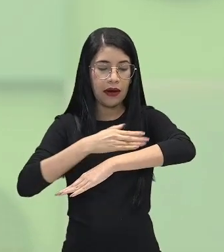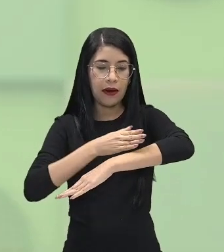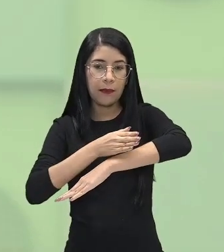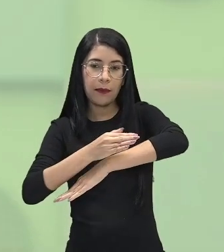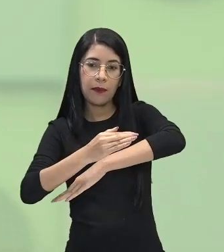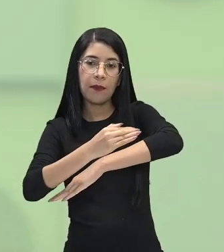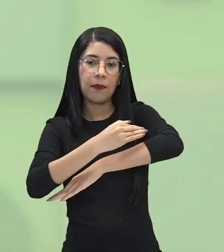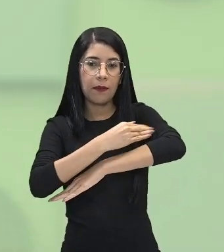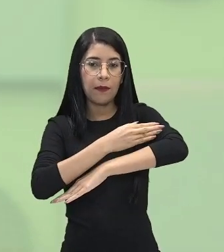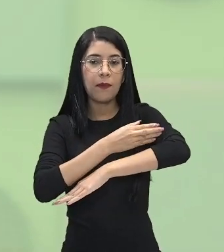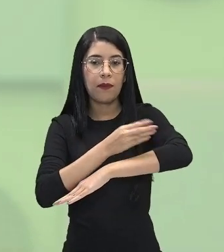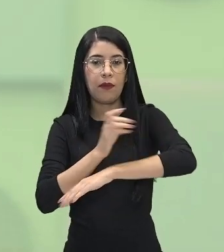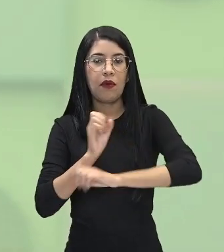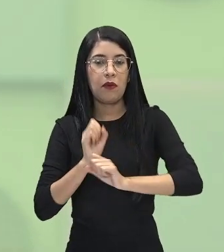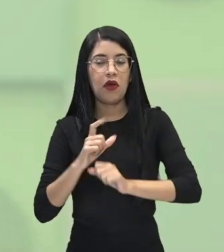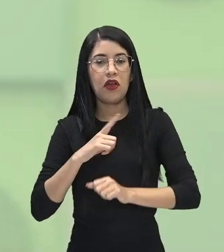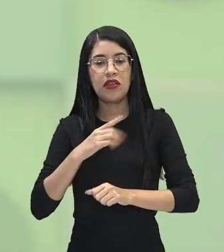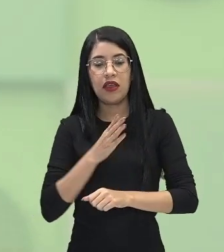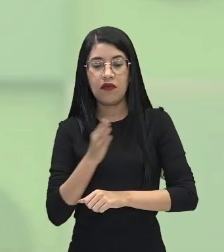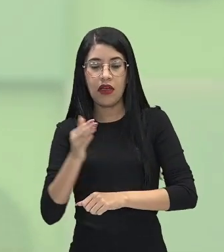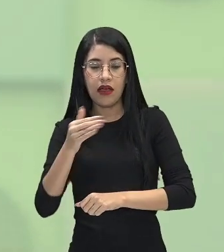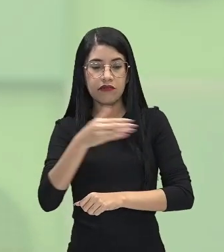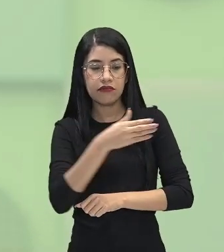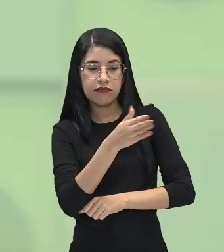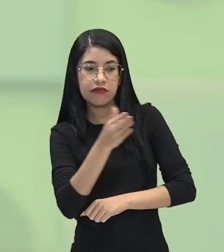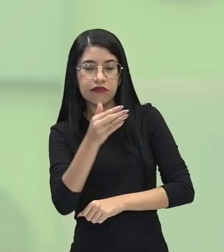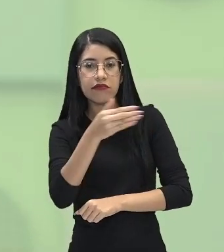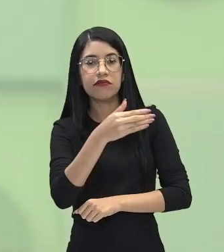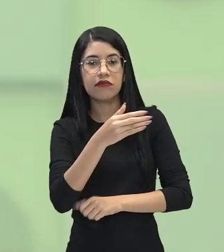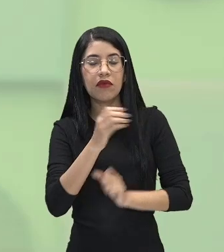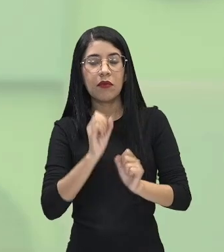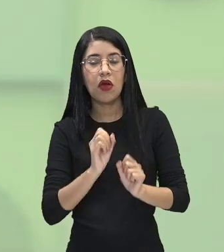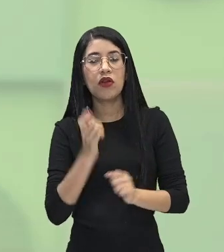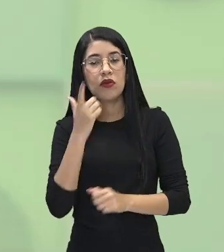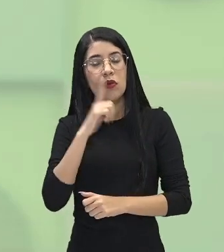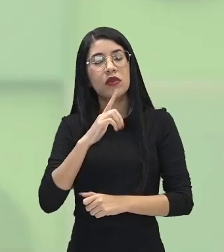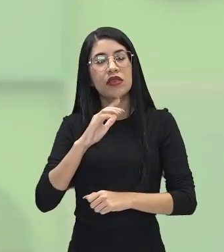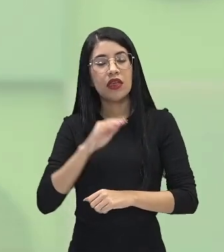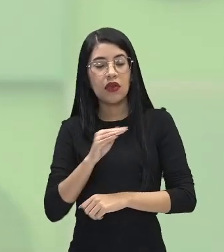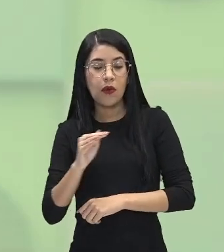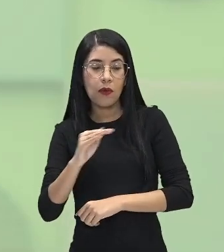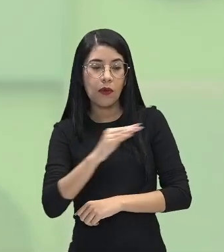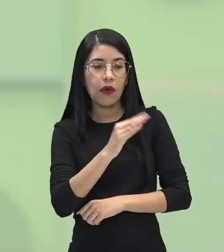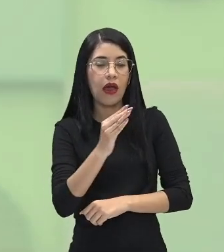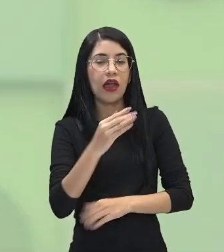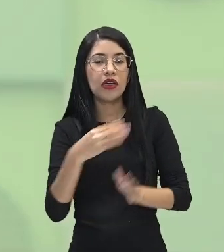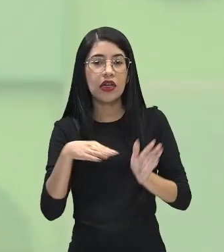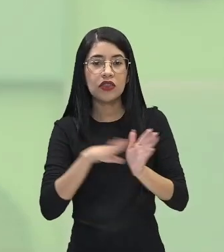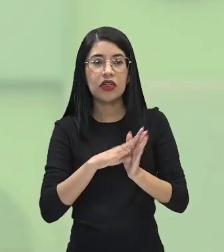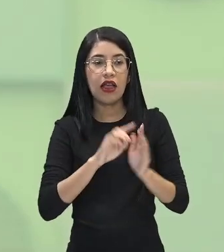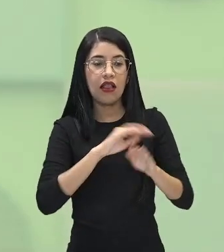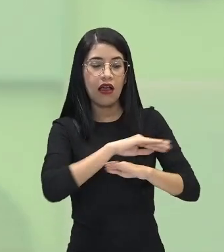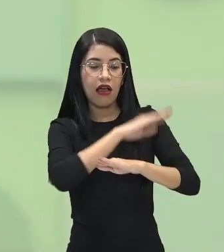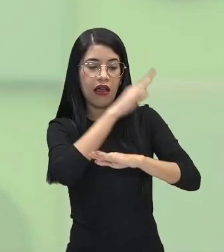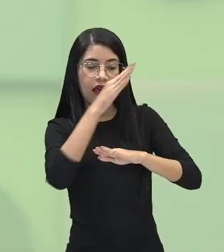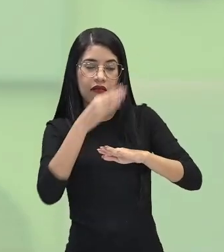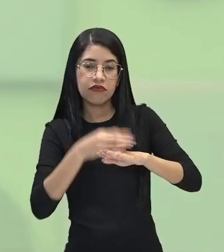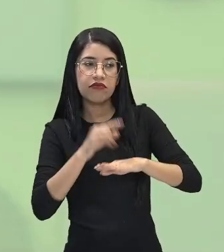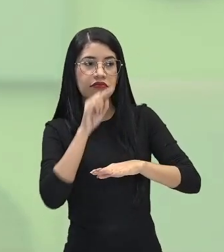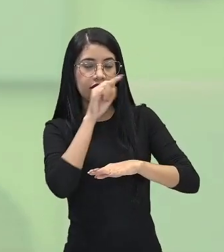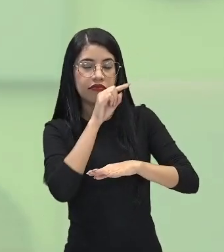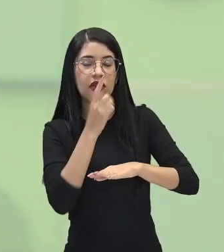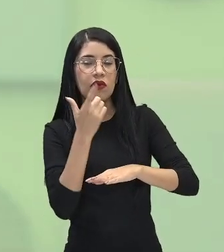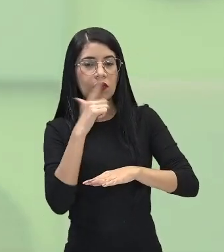ela pode conter várias curvas, de modo que esses automóveis consigam chegar, né, até o topo dessa montanha. Isso